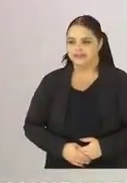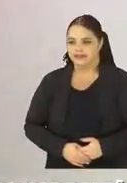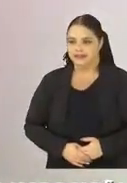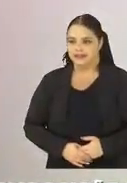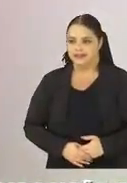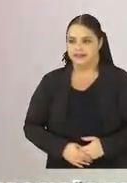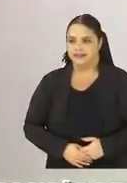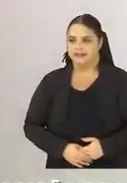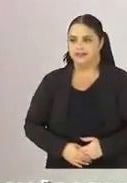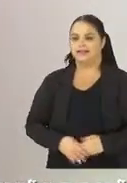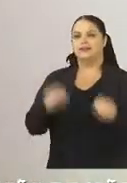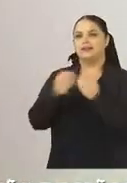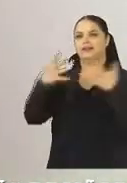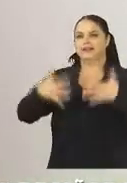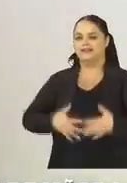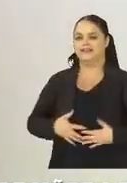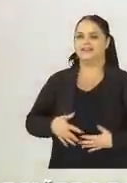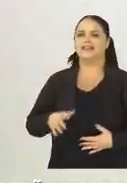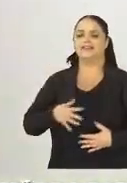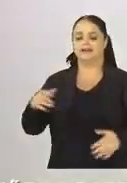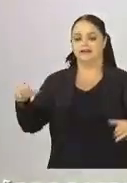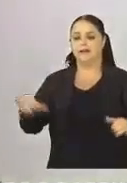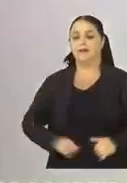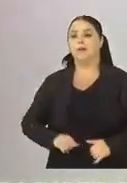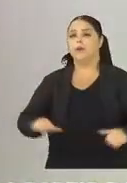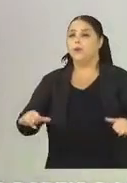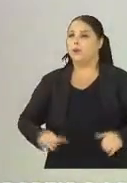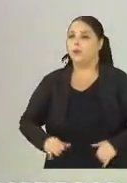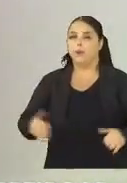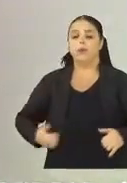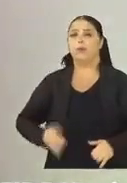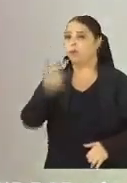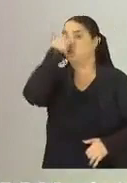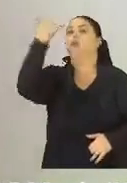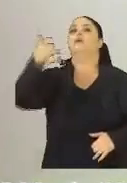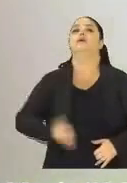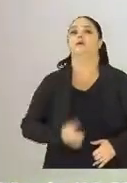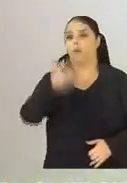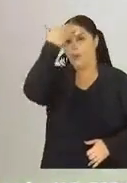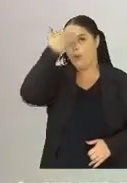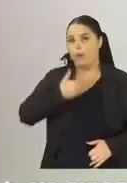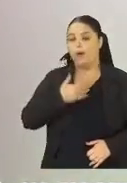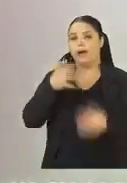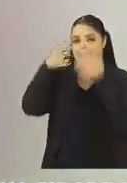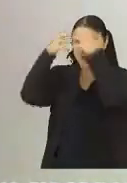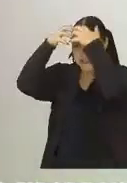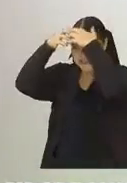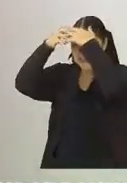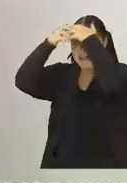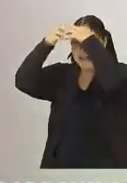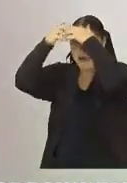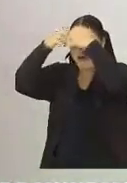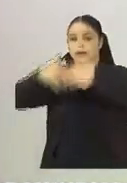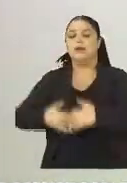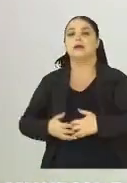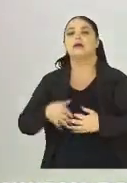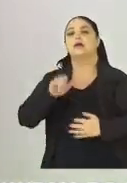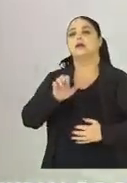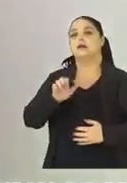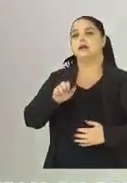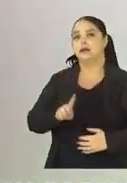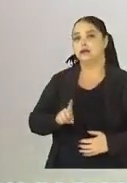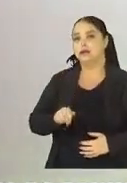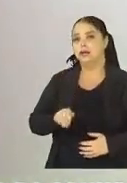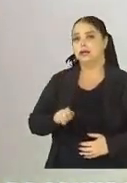sou milagre meu querido eu sofri acidente e fato ver o crânio e tive um edema cerebral Fiquei em coma